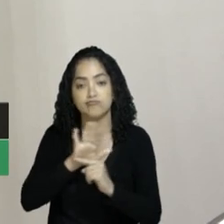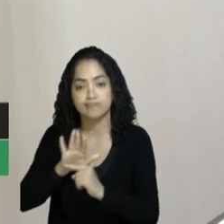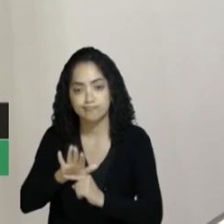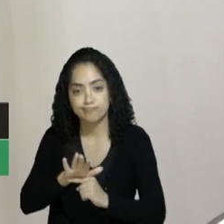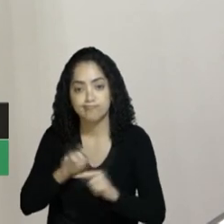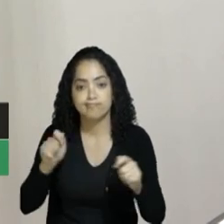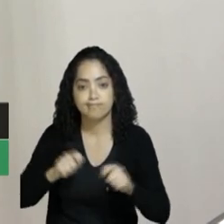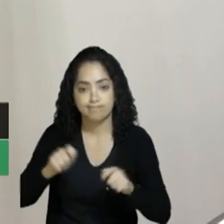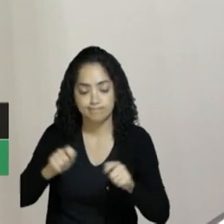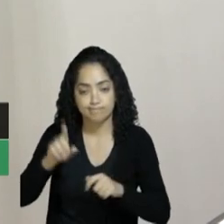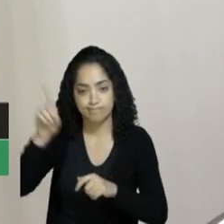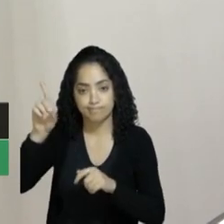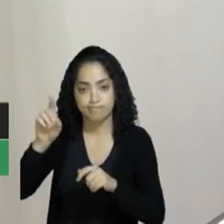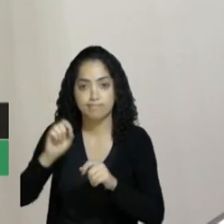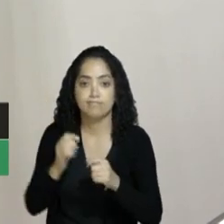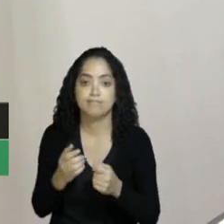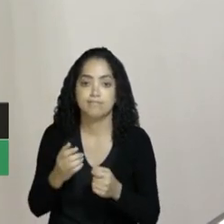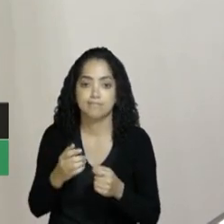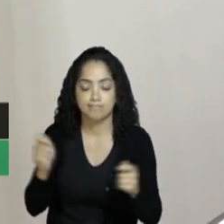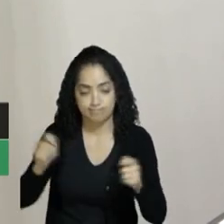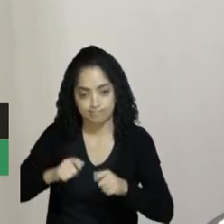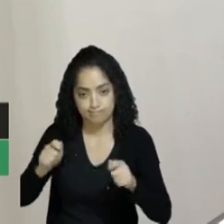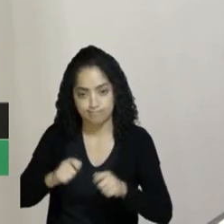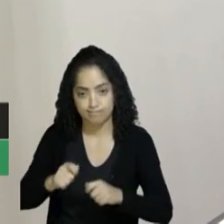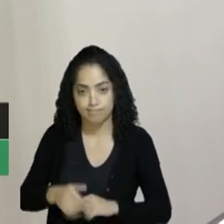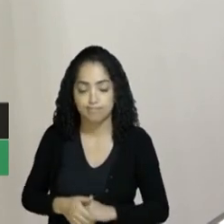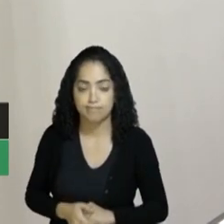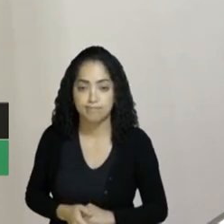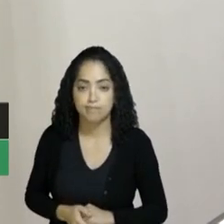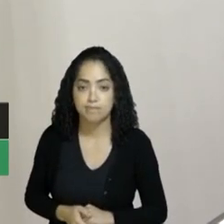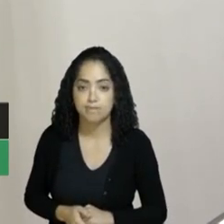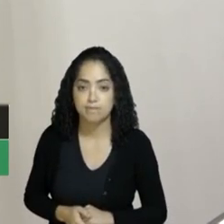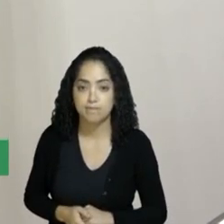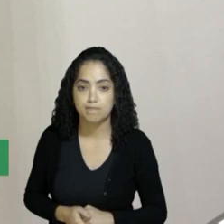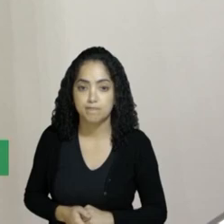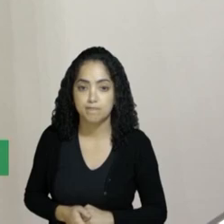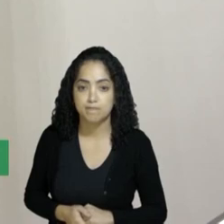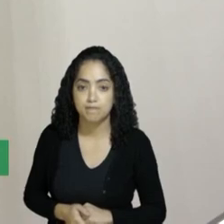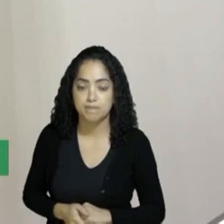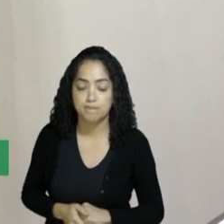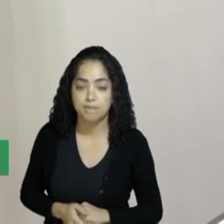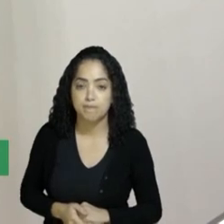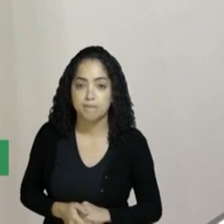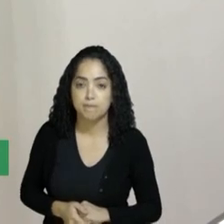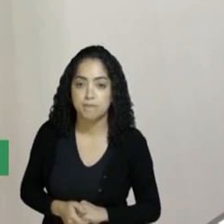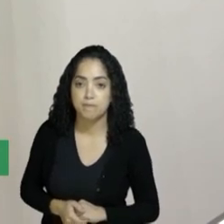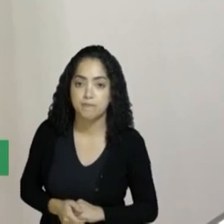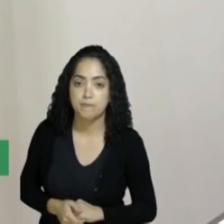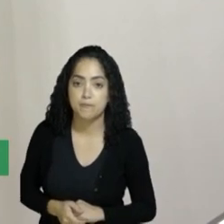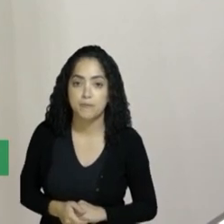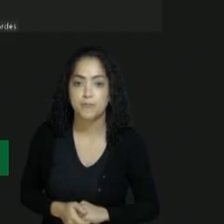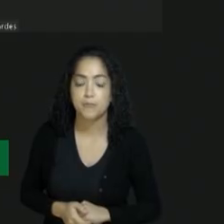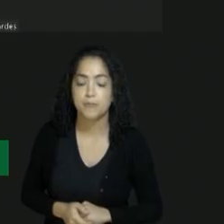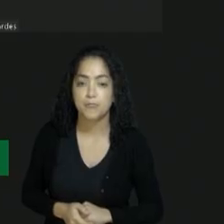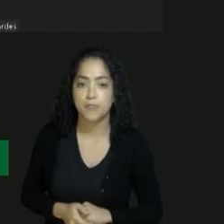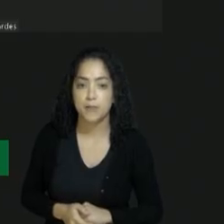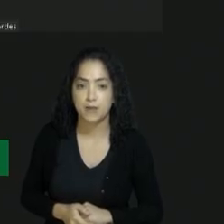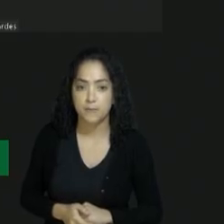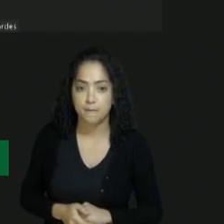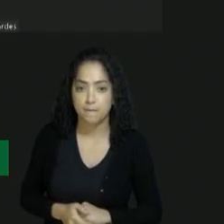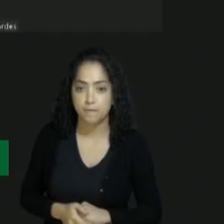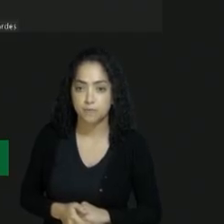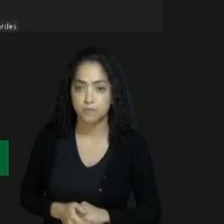certo, e graças a Deus, deu tudo certo. Deputado Mário Mota. Deputado Tiago Zilli, apenas uma parte rápido.